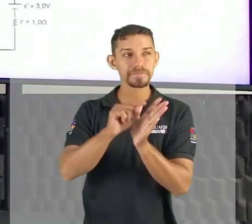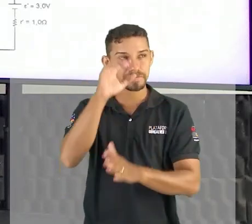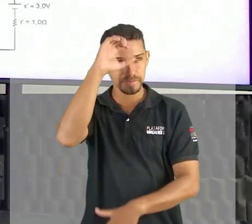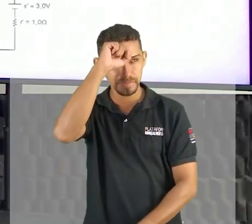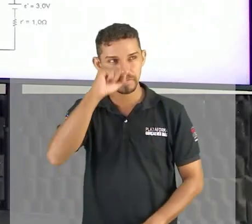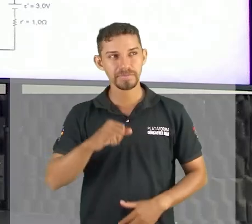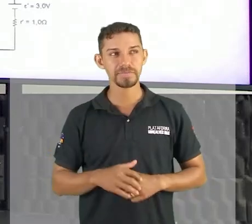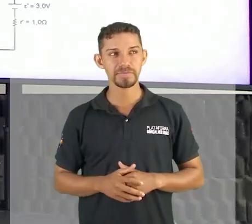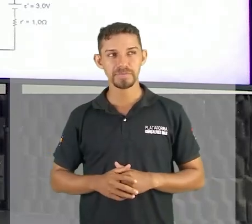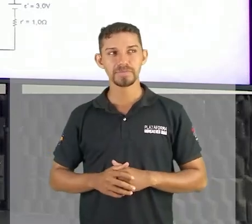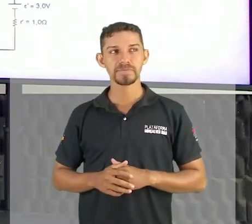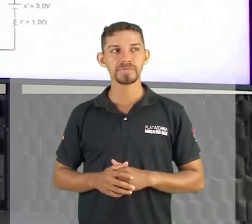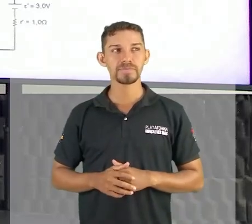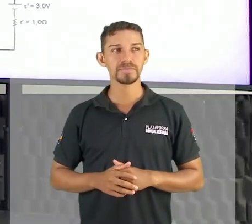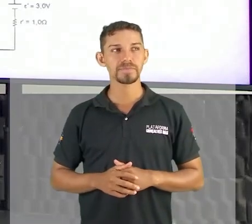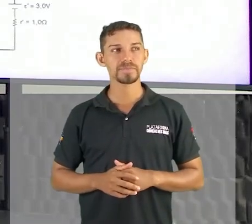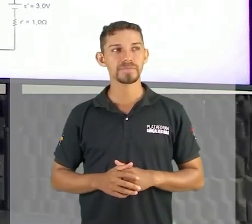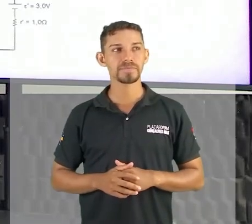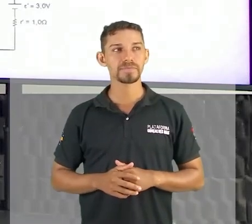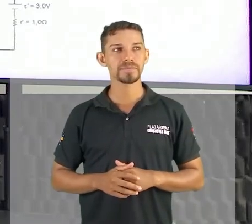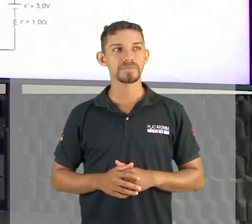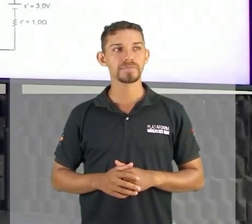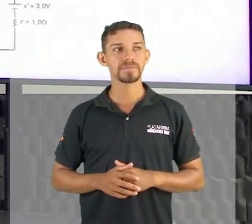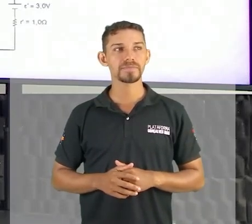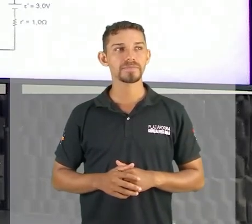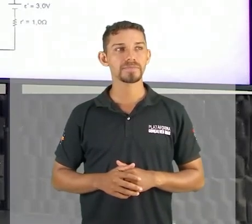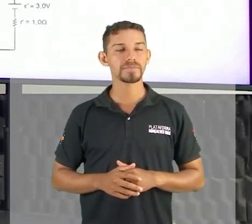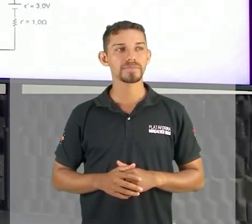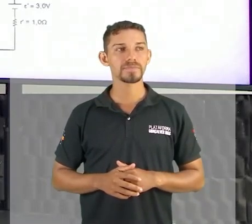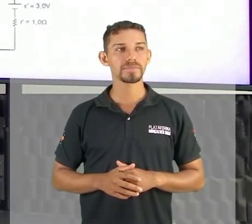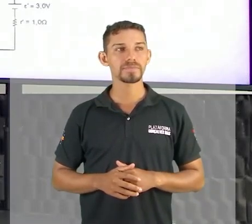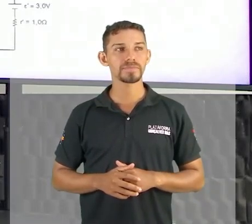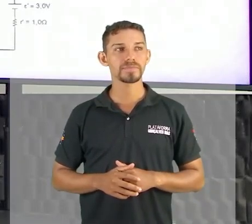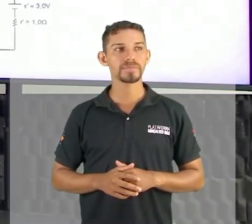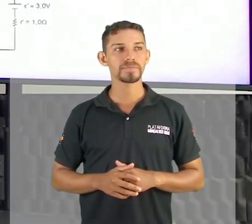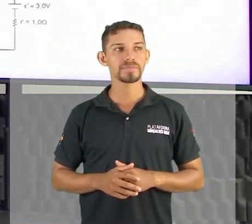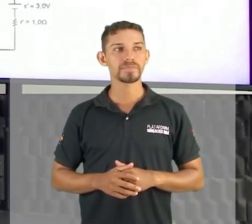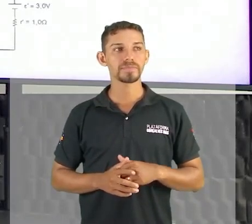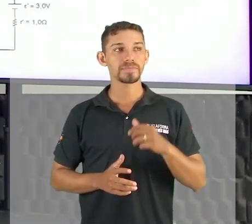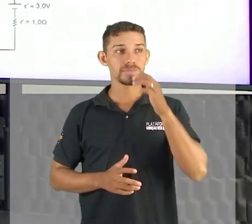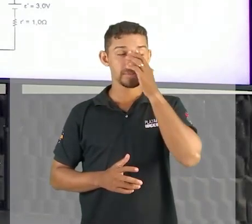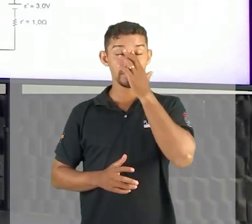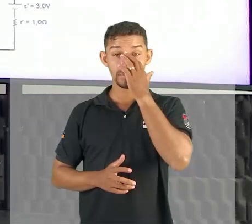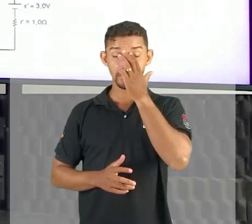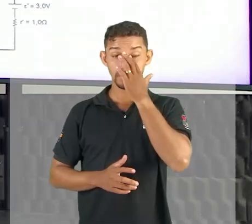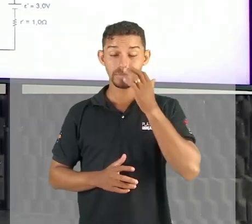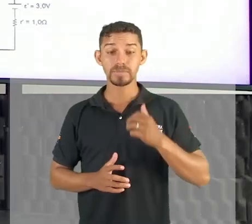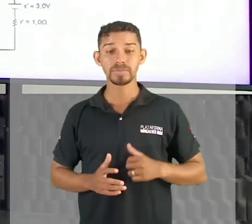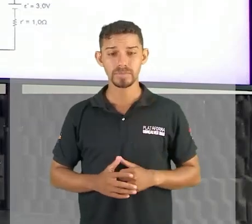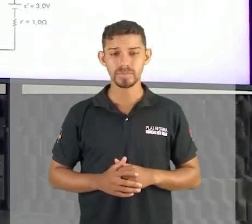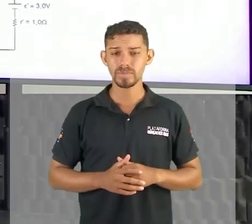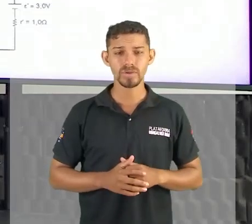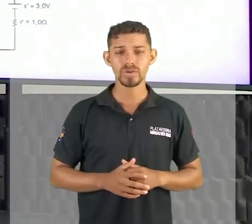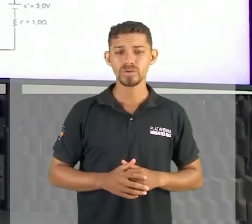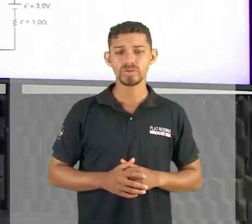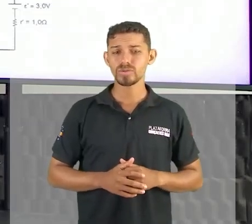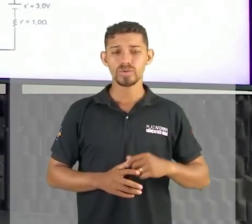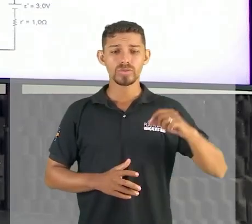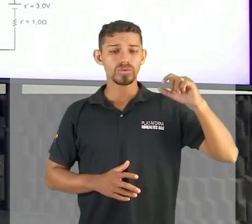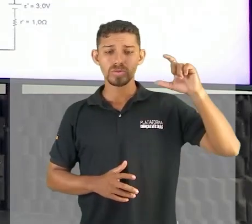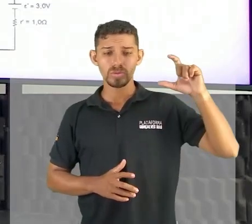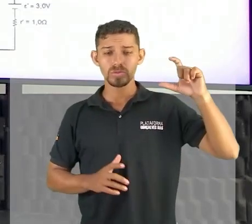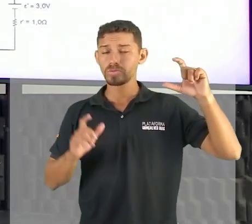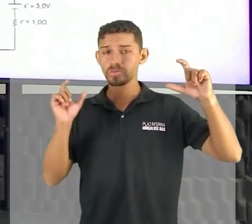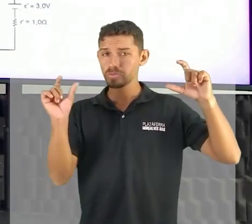polo negativo até botar desse lado aqui ó traço grande é o Polo positivo o traço pequeno é o polo negativo só tem dois então tá